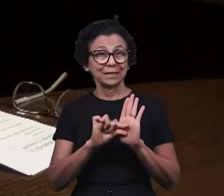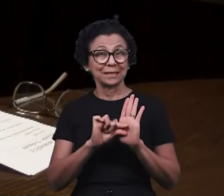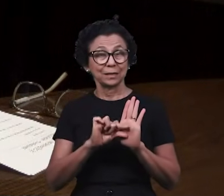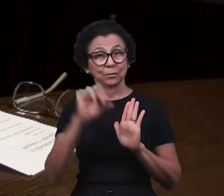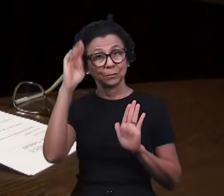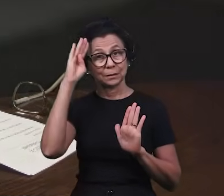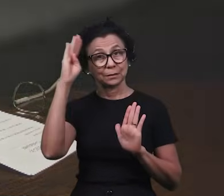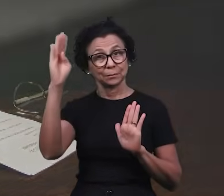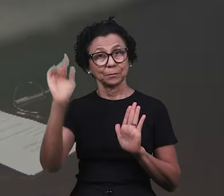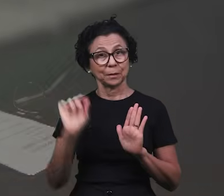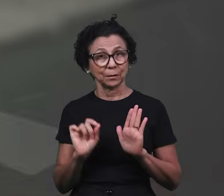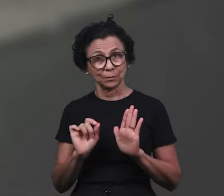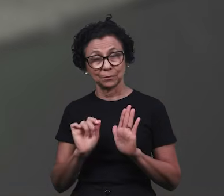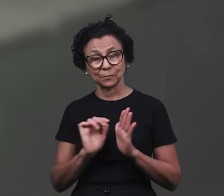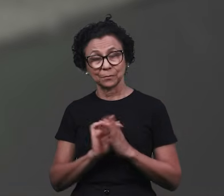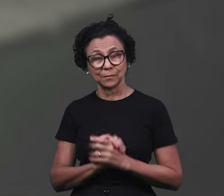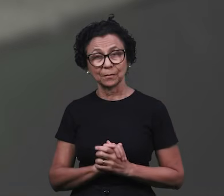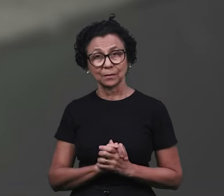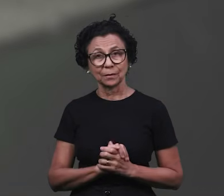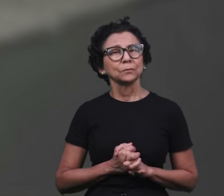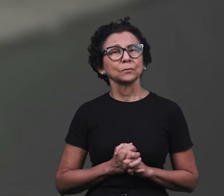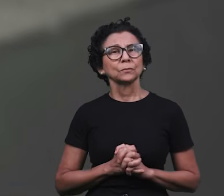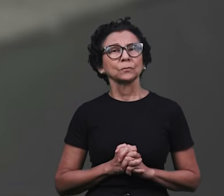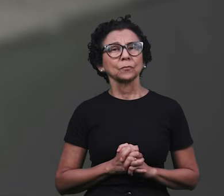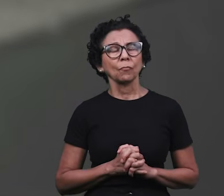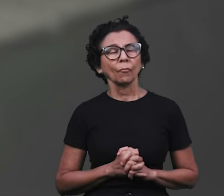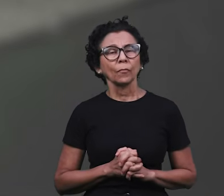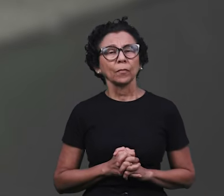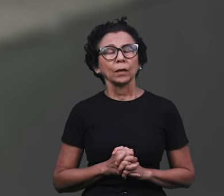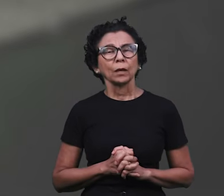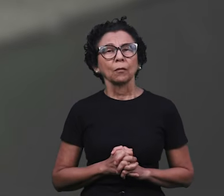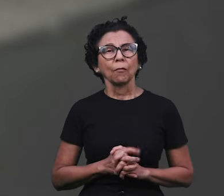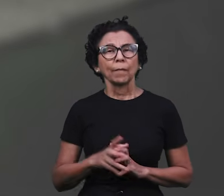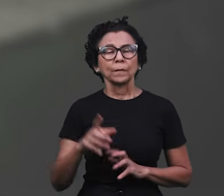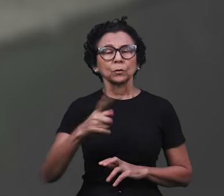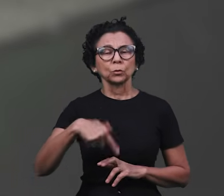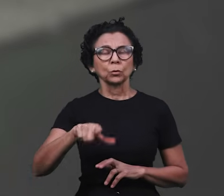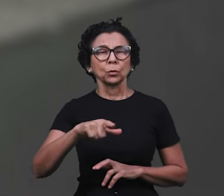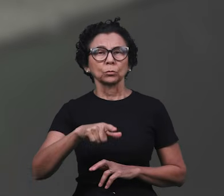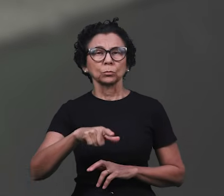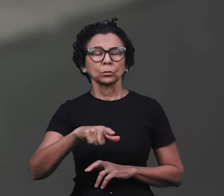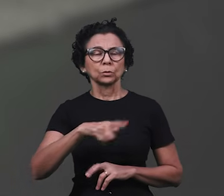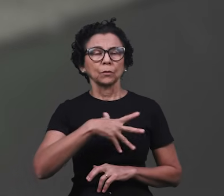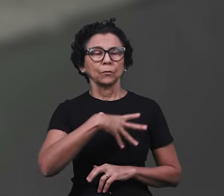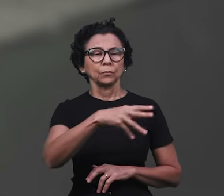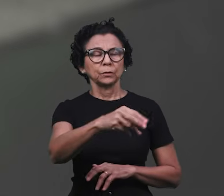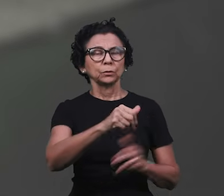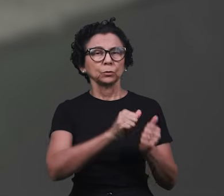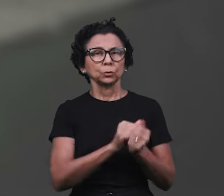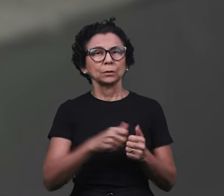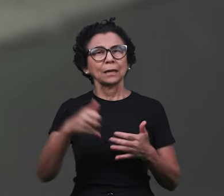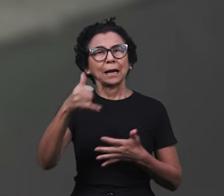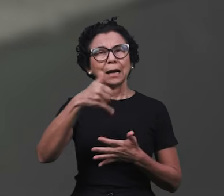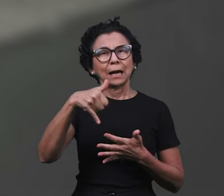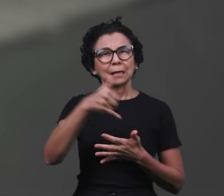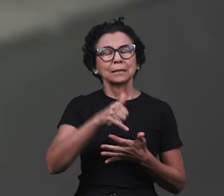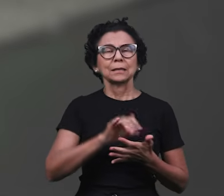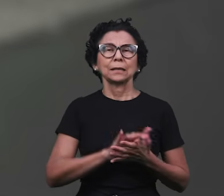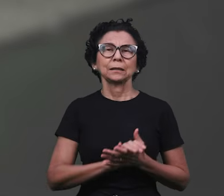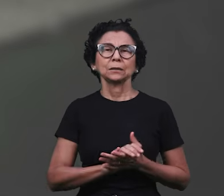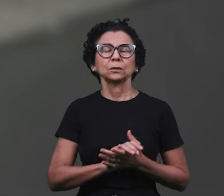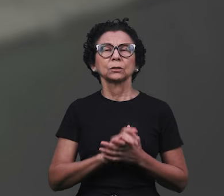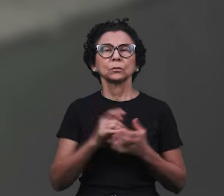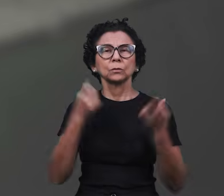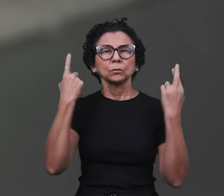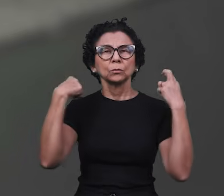esse capítulo é esse aqui, ó. Toma Arão e seus filhos com ele, e as vestes e o azeite da unção, como também o novilho